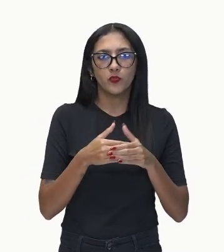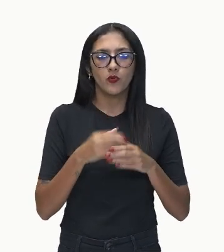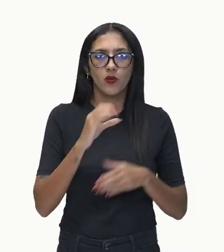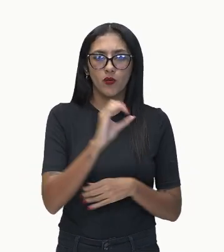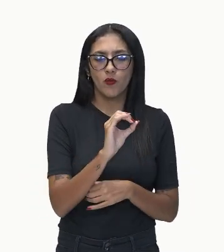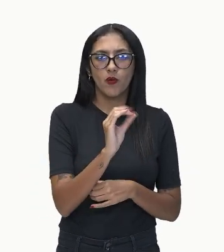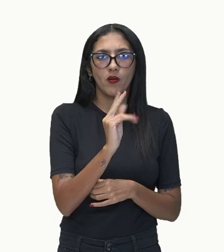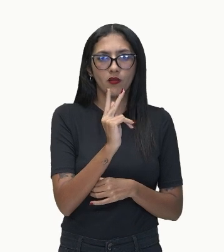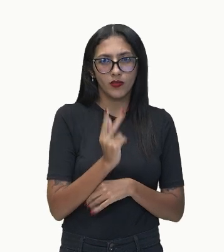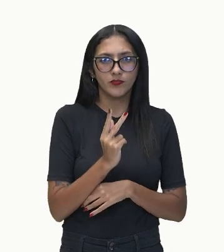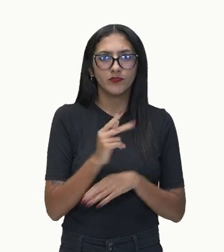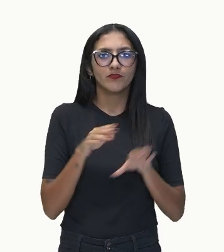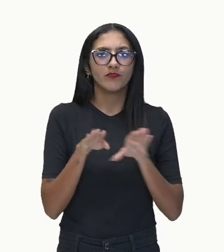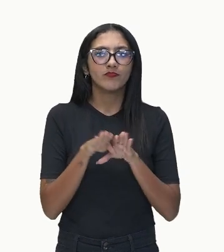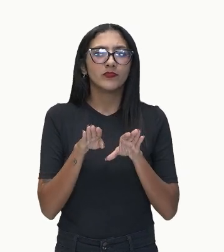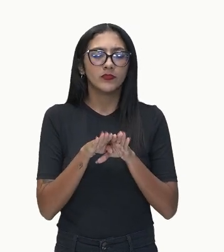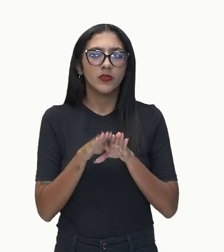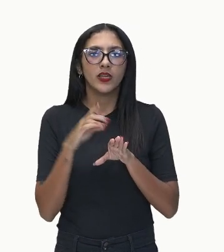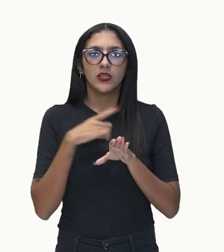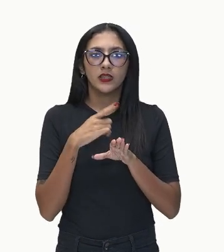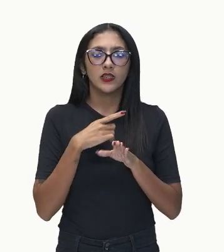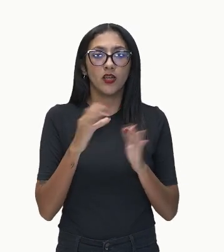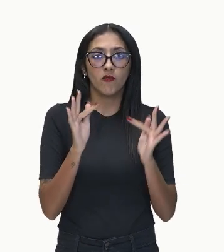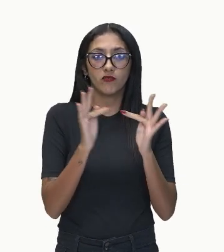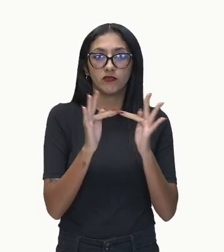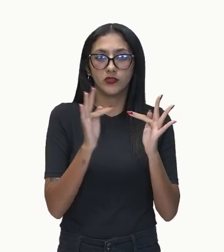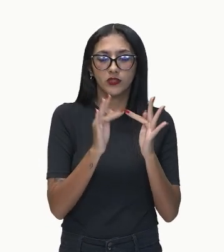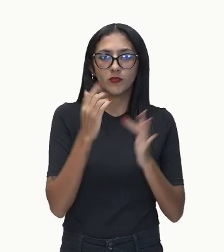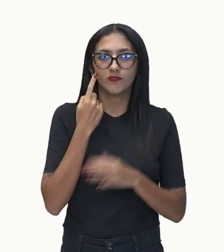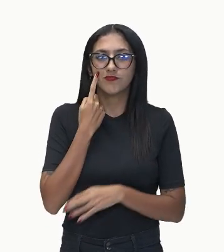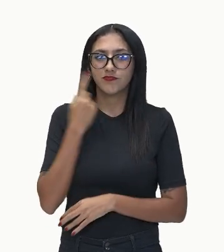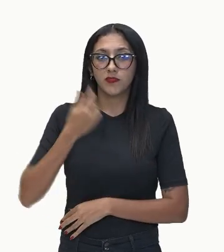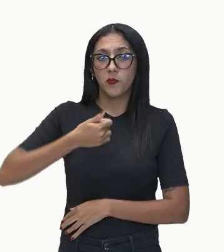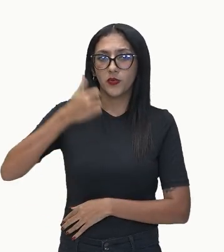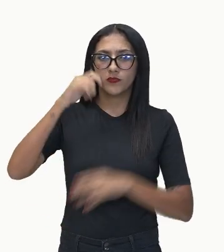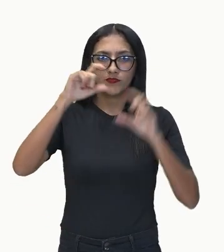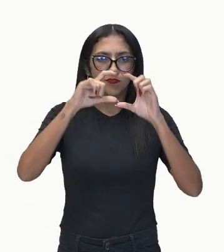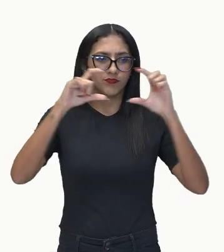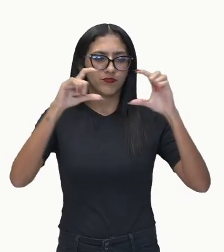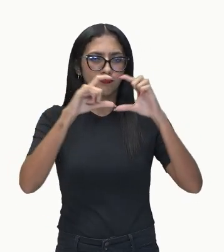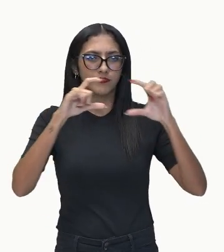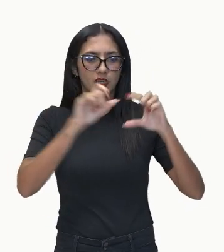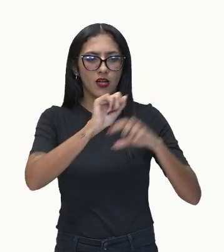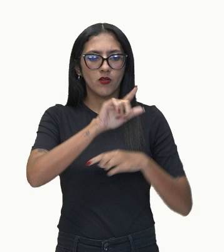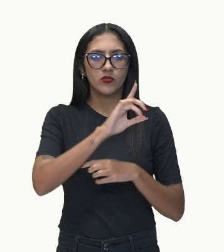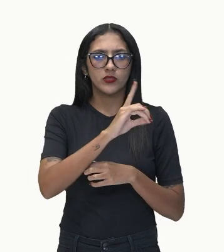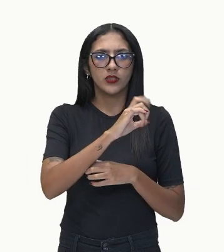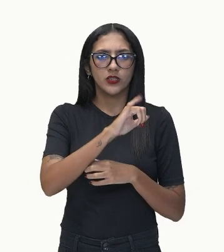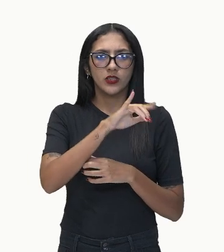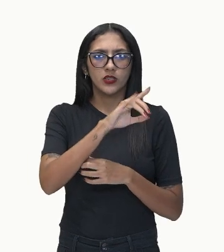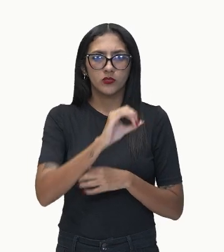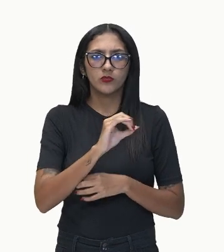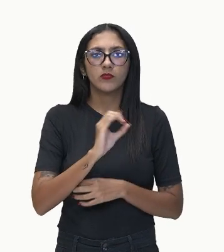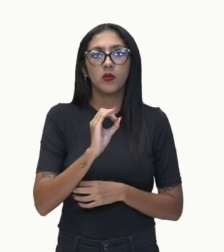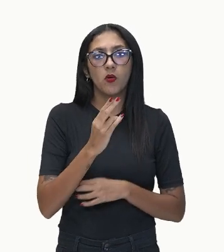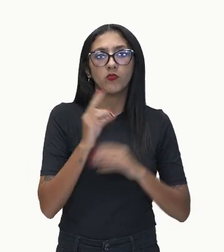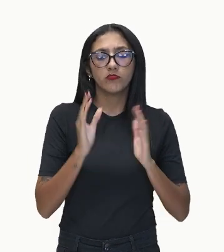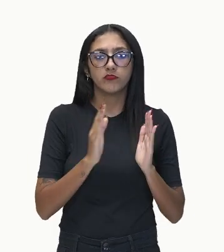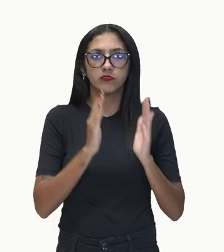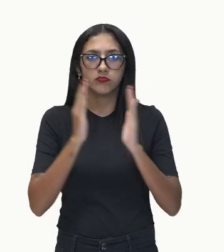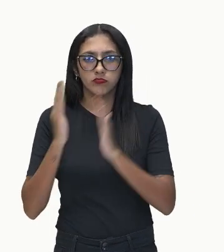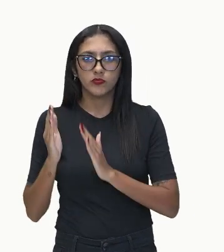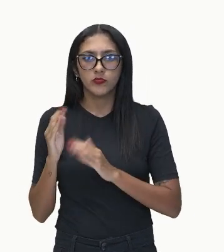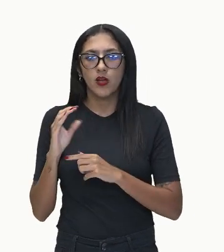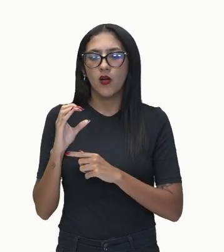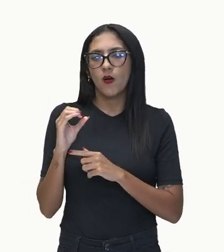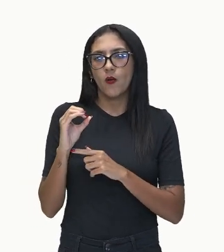tem a função aldeído. Observem que está aqui na extremidade da cadeia. Ou polihidroxi, porque tem várias hidroxilas,